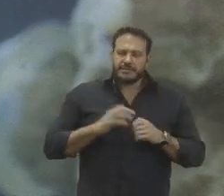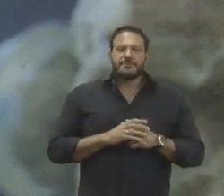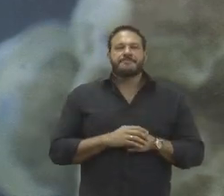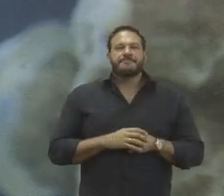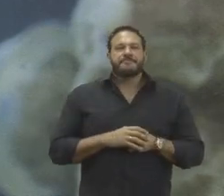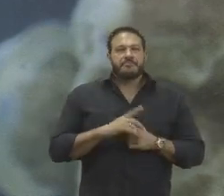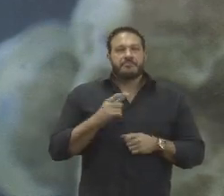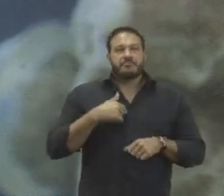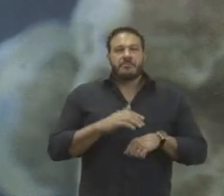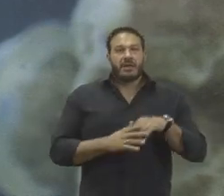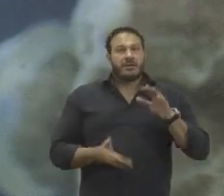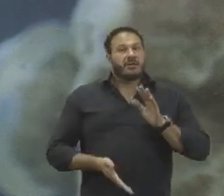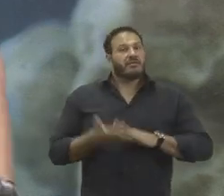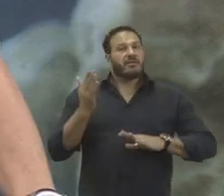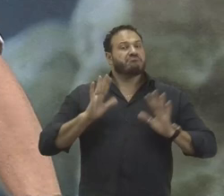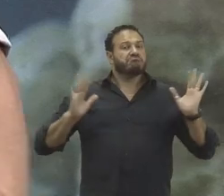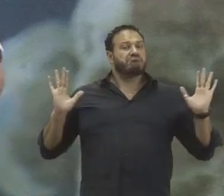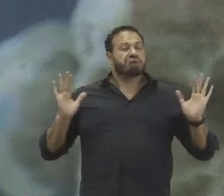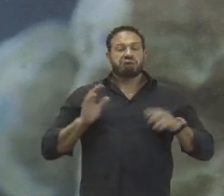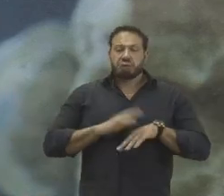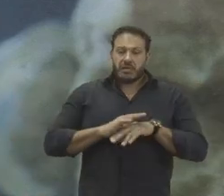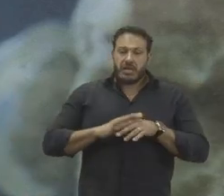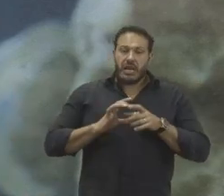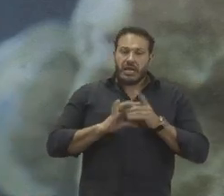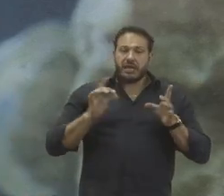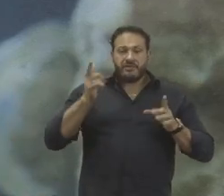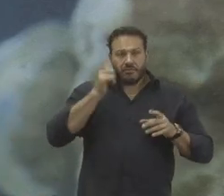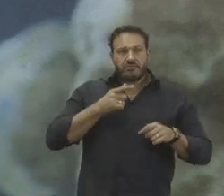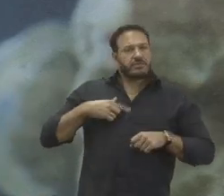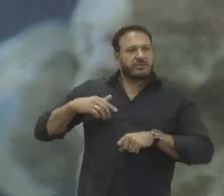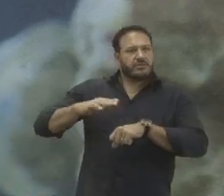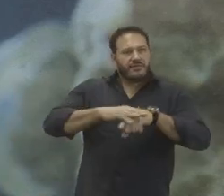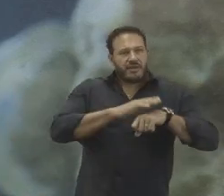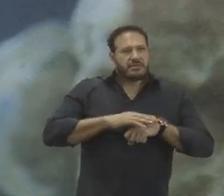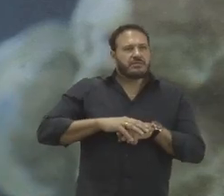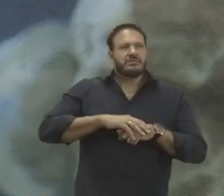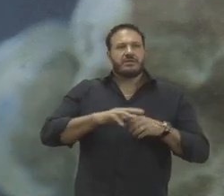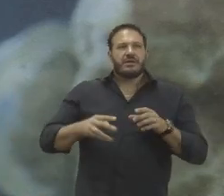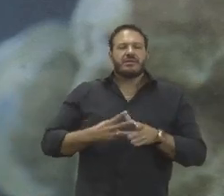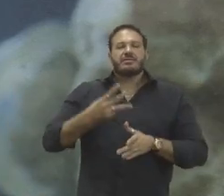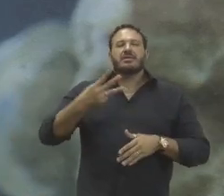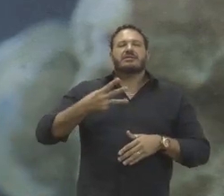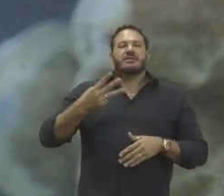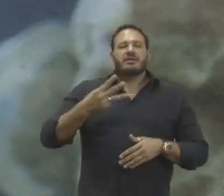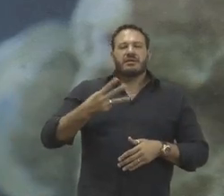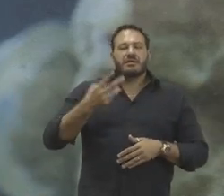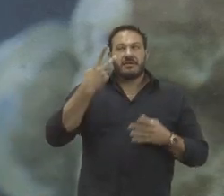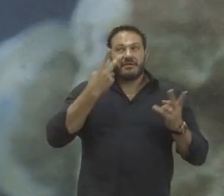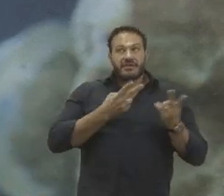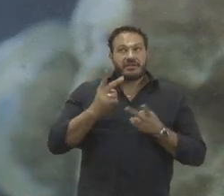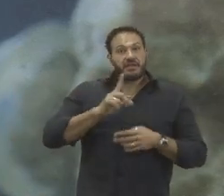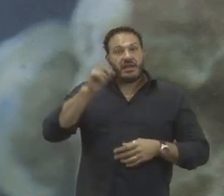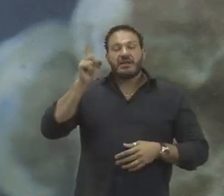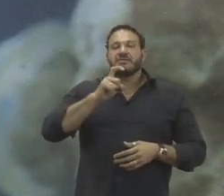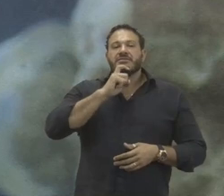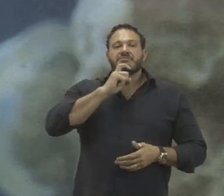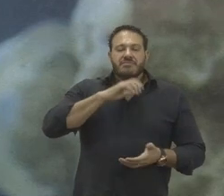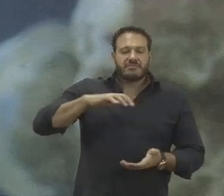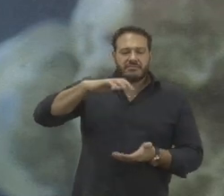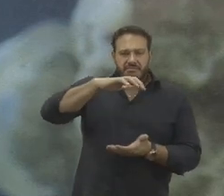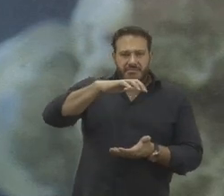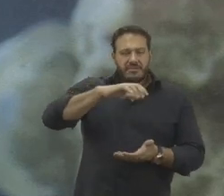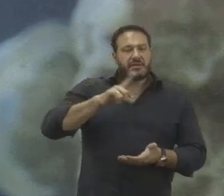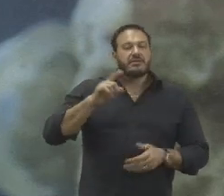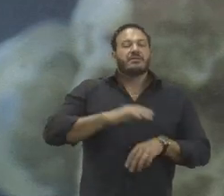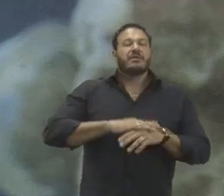quando eu saí então fiquei livre para fazer eu o tal a tal terceira visita ao Ártico e que rendeu